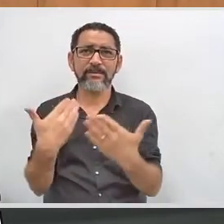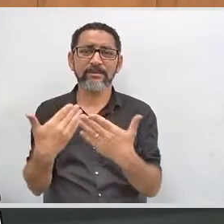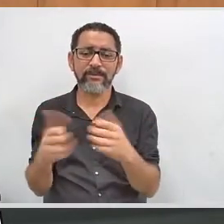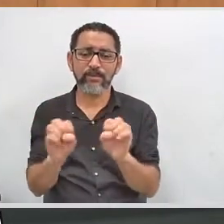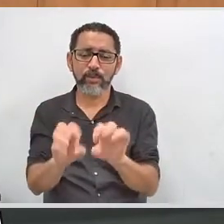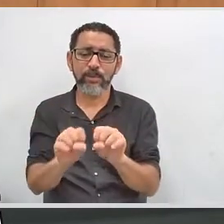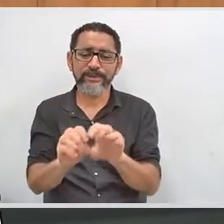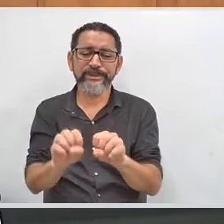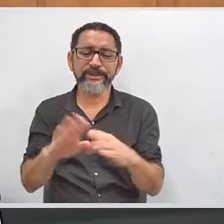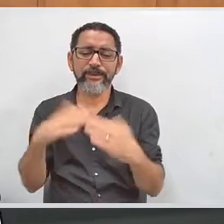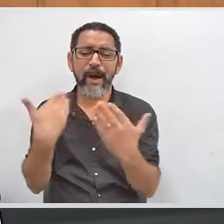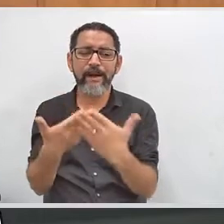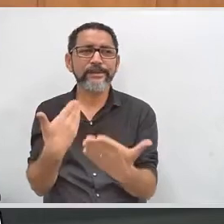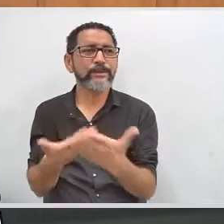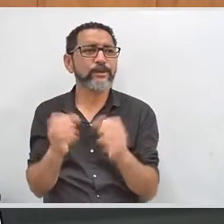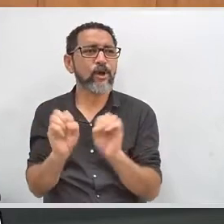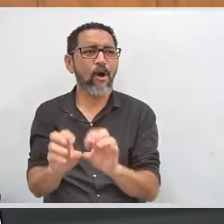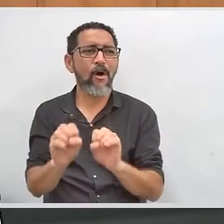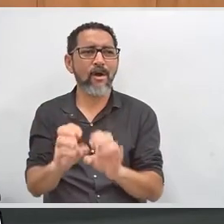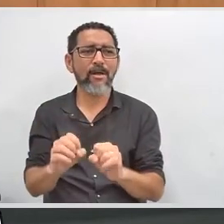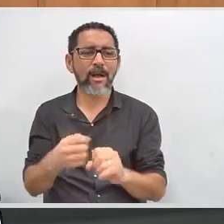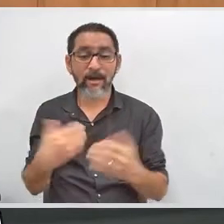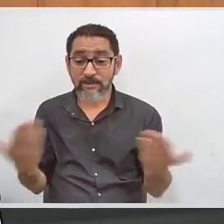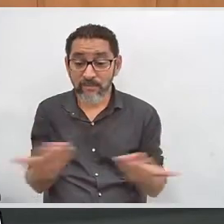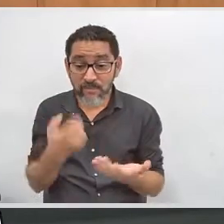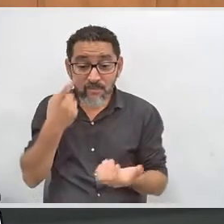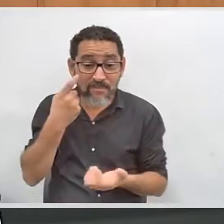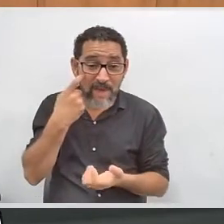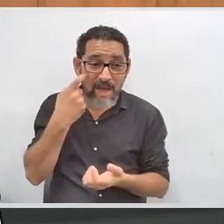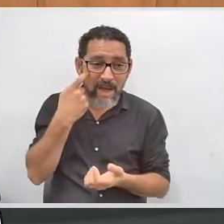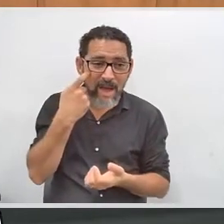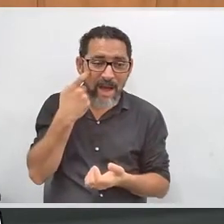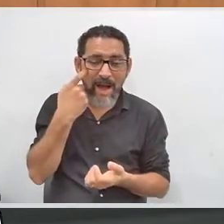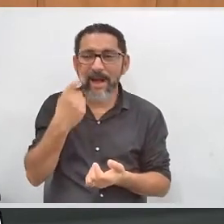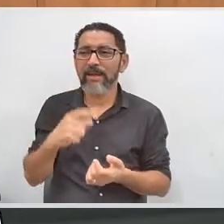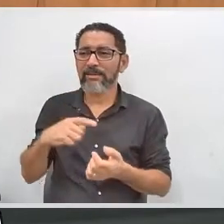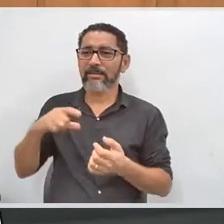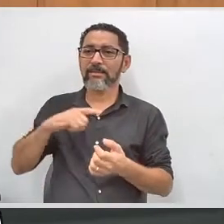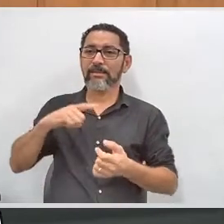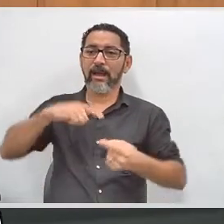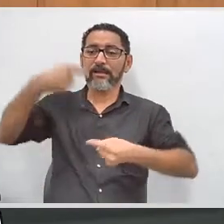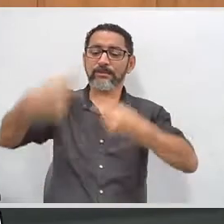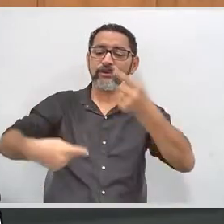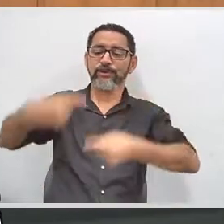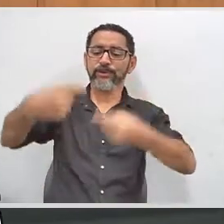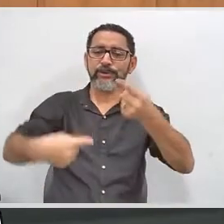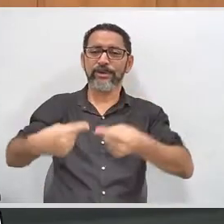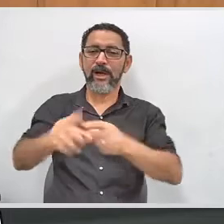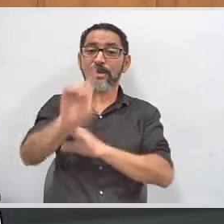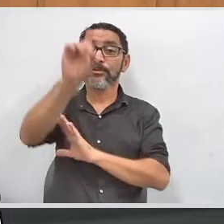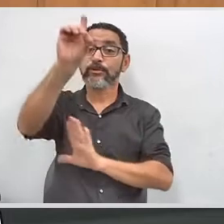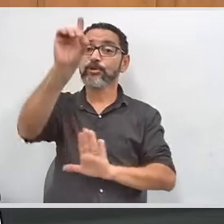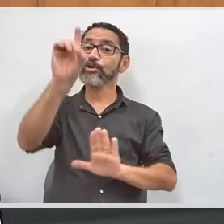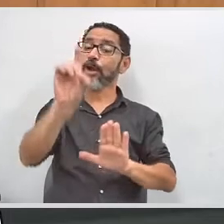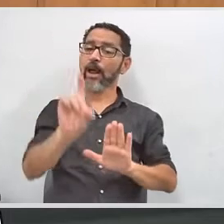qualidade ofertada a todos, a gente vem agora para esse espaço, é discutir o direito à cidadania do estudante com